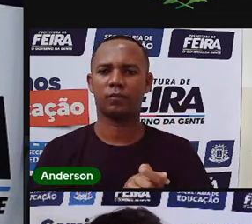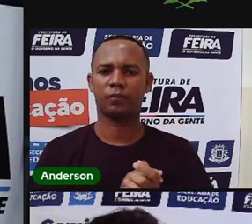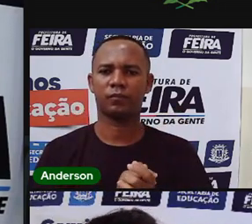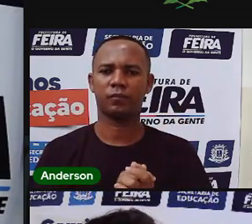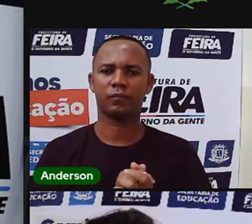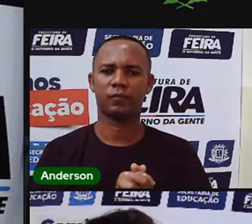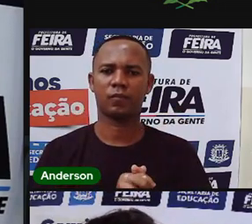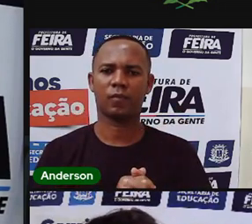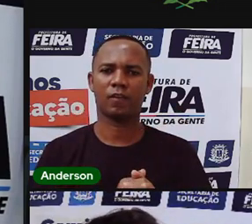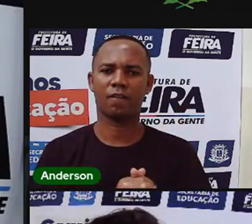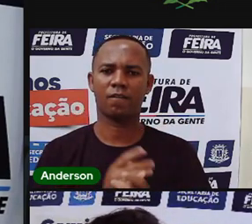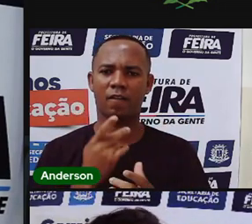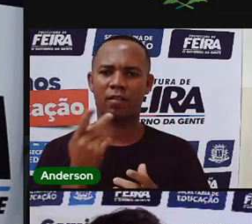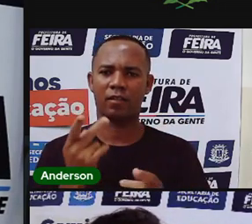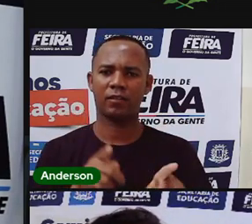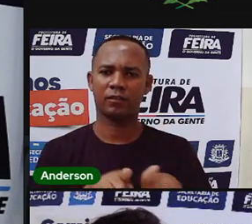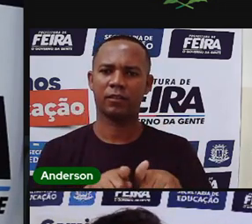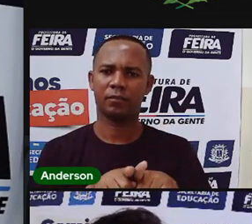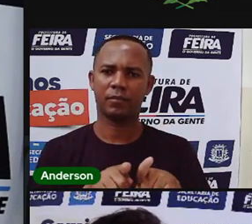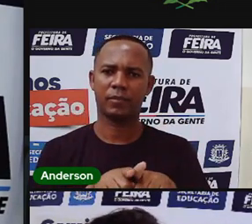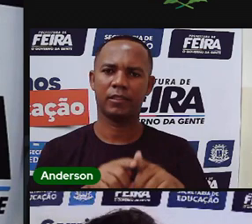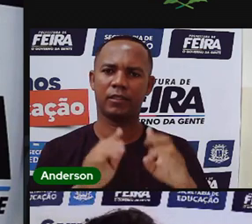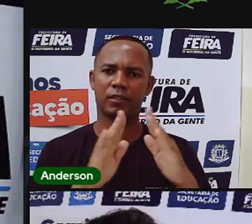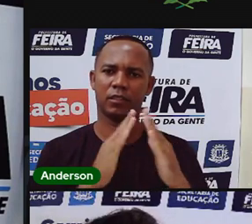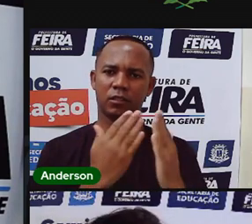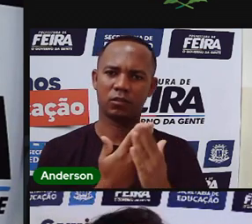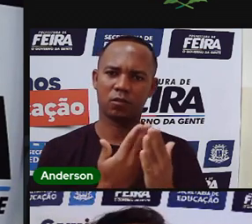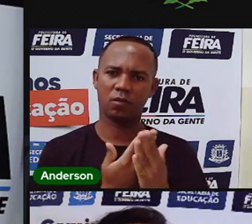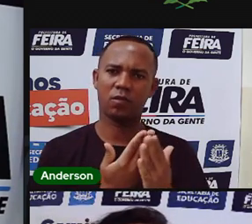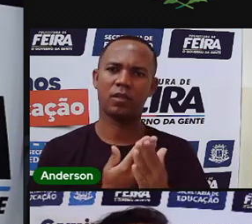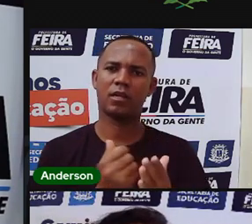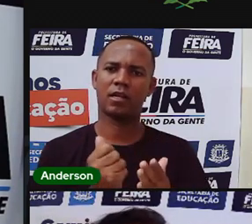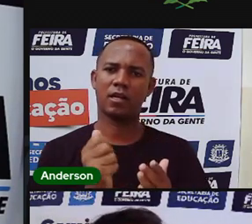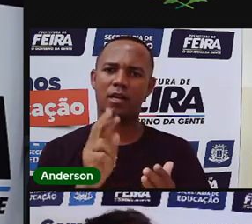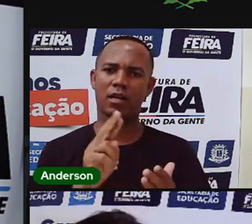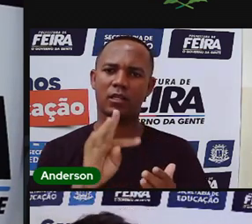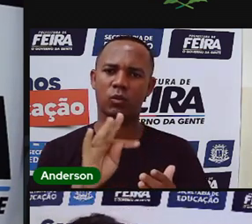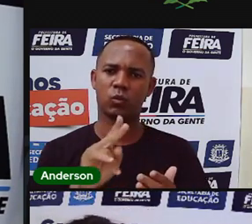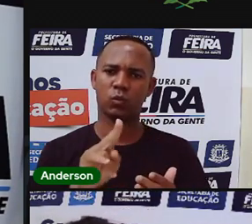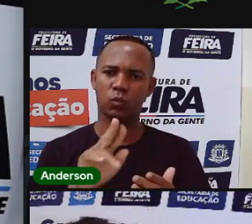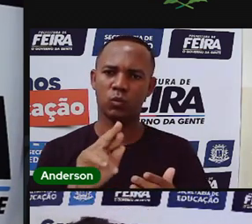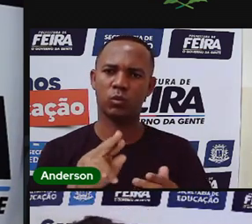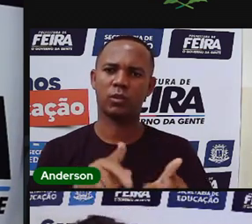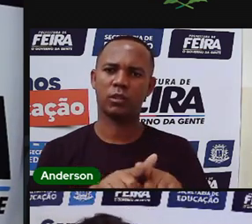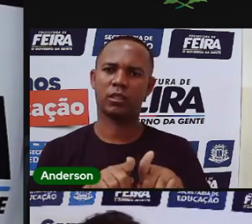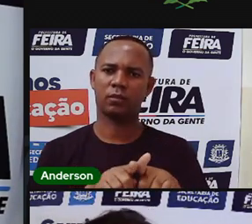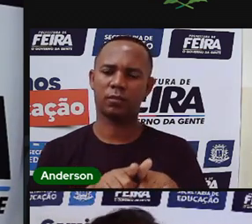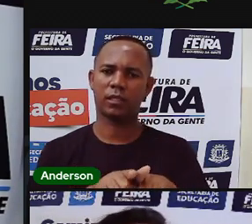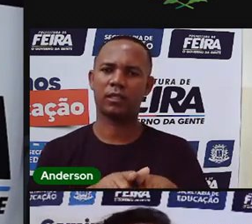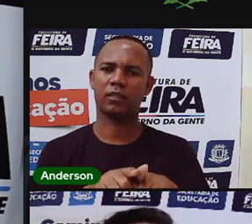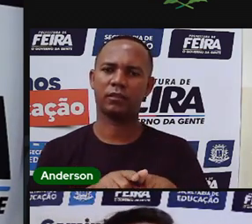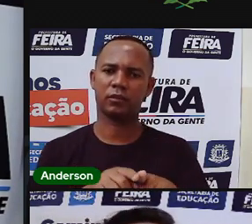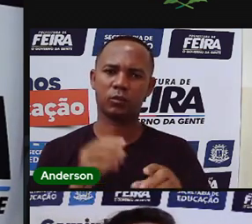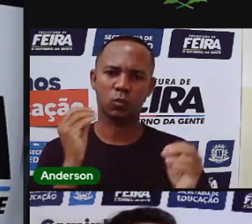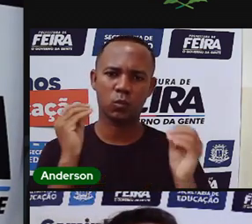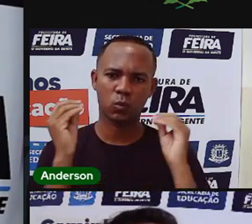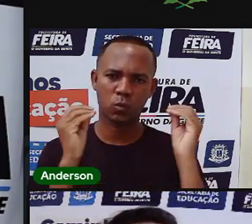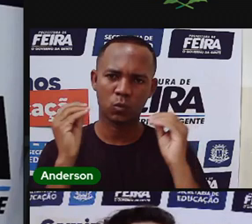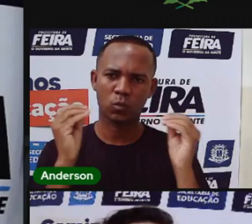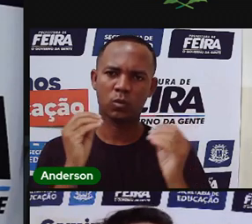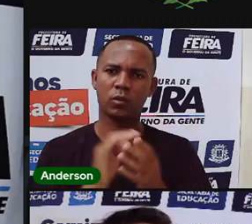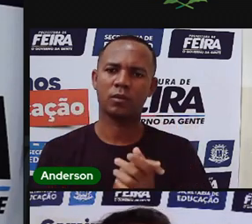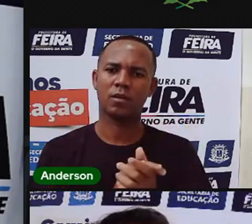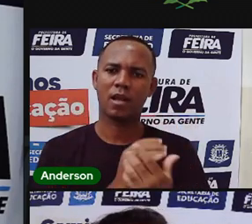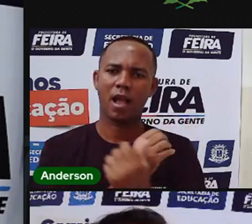vou falar também. A Escola Arthur Martins da Silva, Haroldo Dias de Souza.